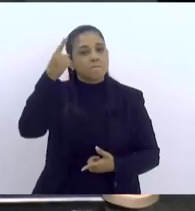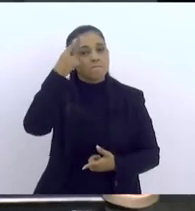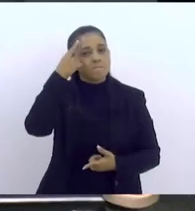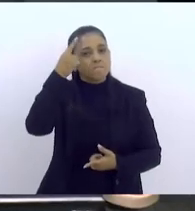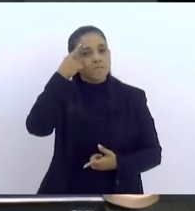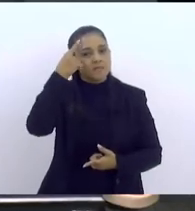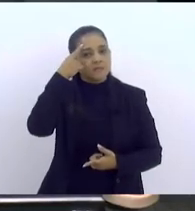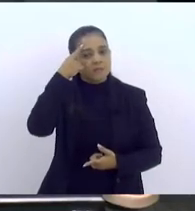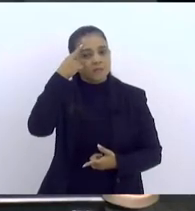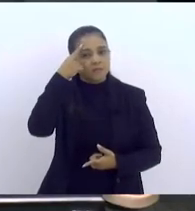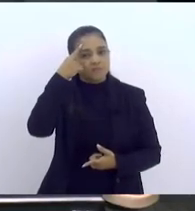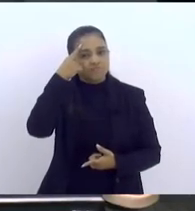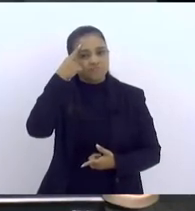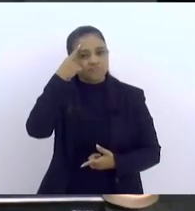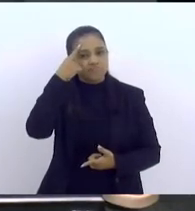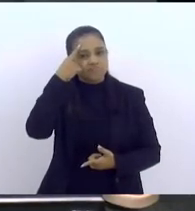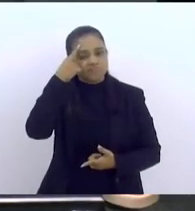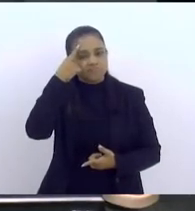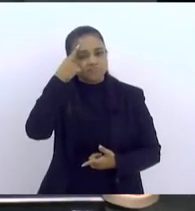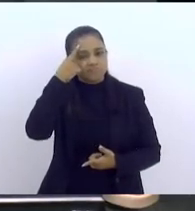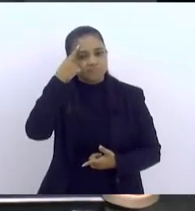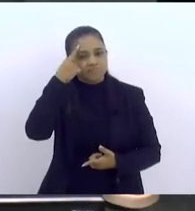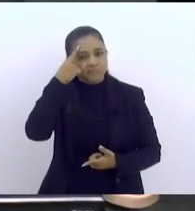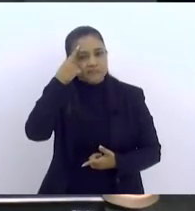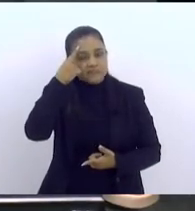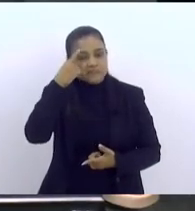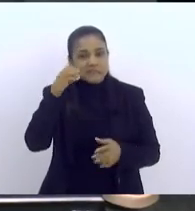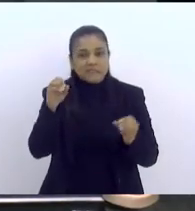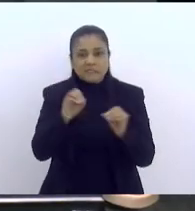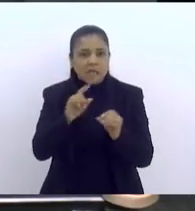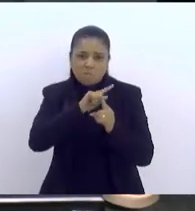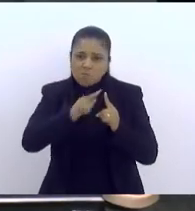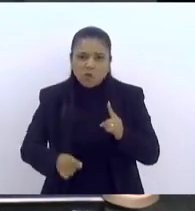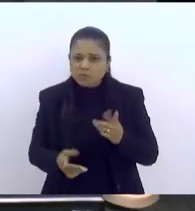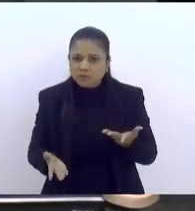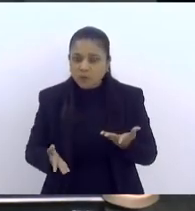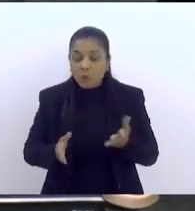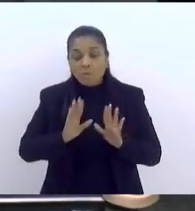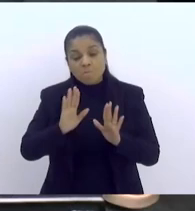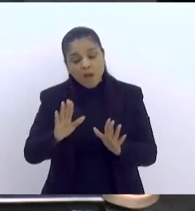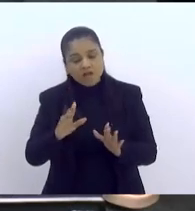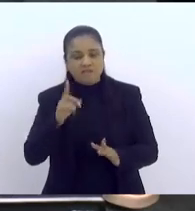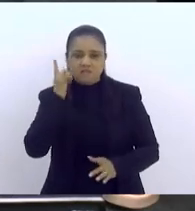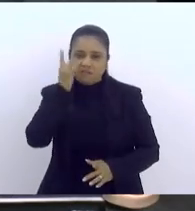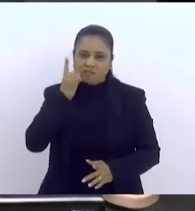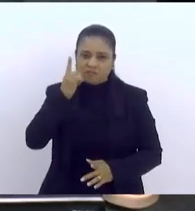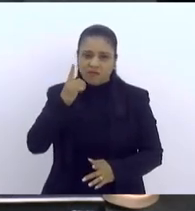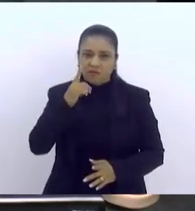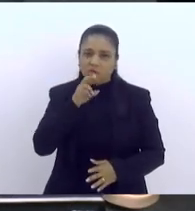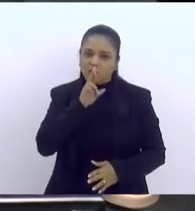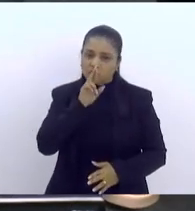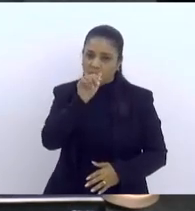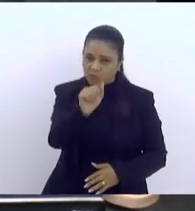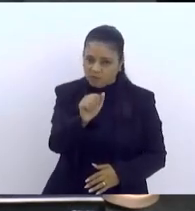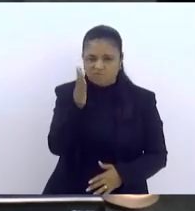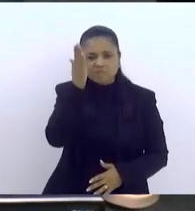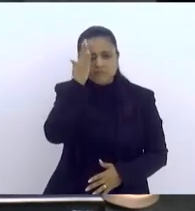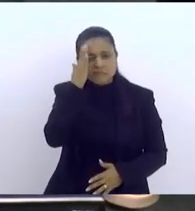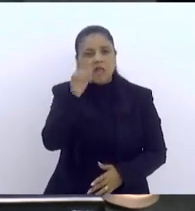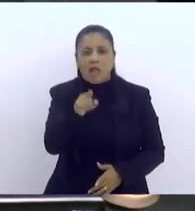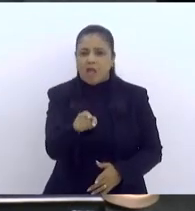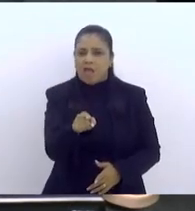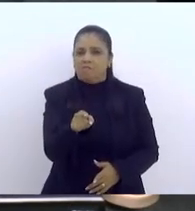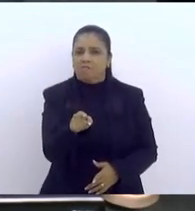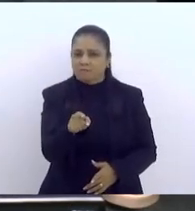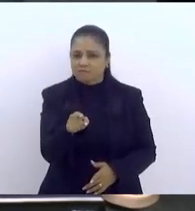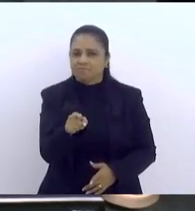sem amarras. Mas, infelizmente, deputado Rodrigo Amorim, Vossa Excelência sabe melhor do que eu, porque